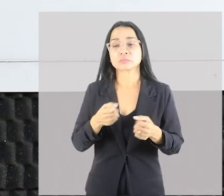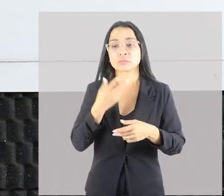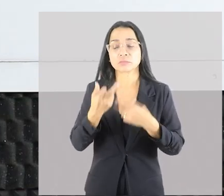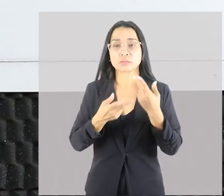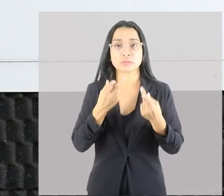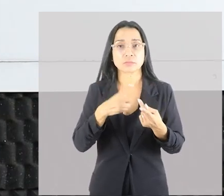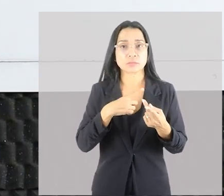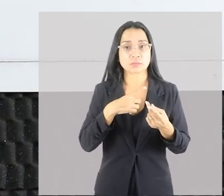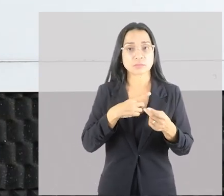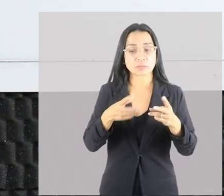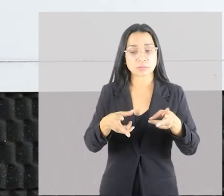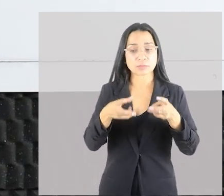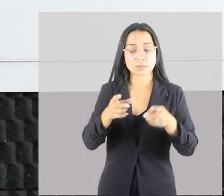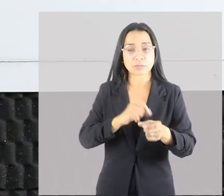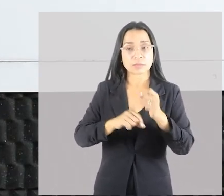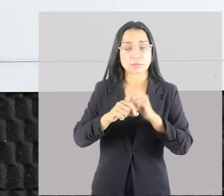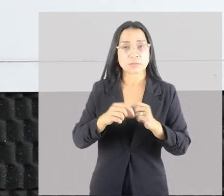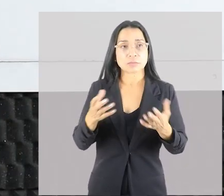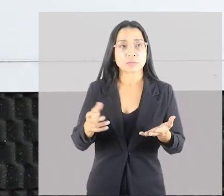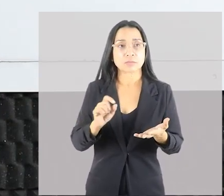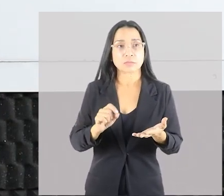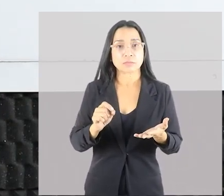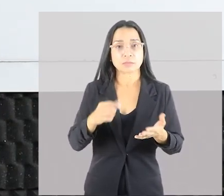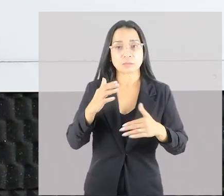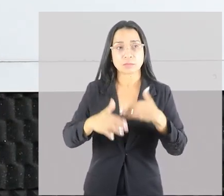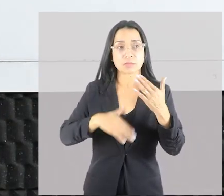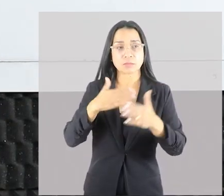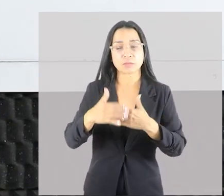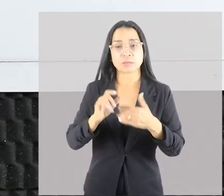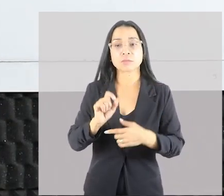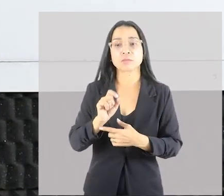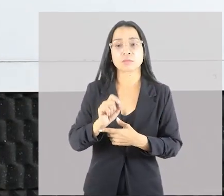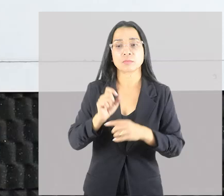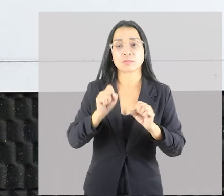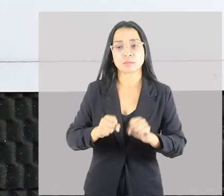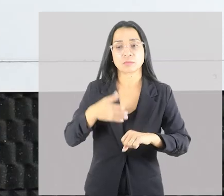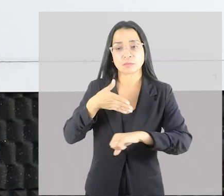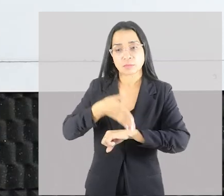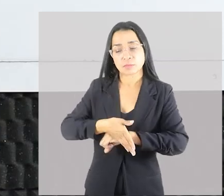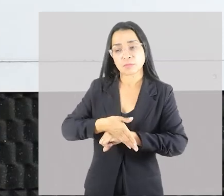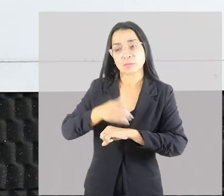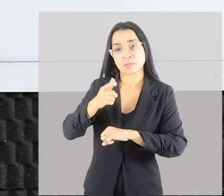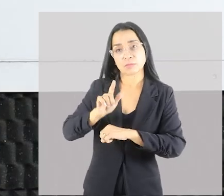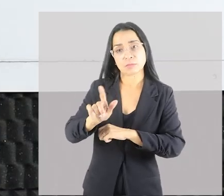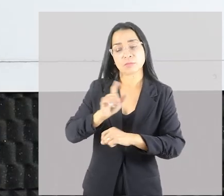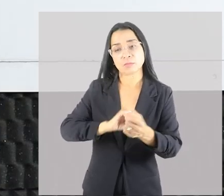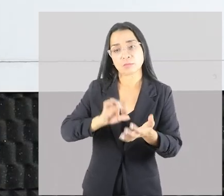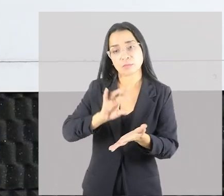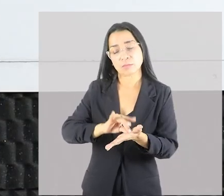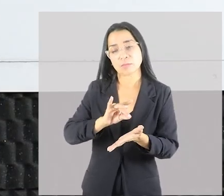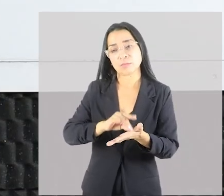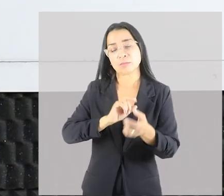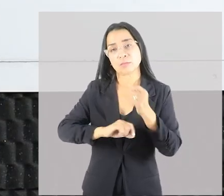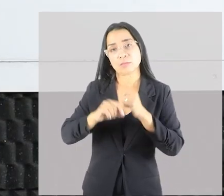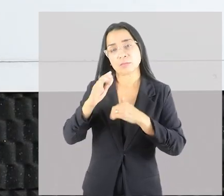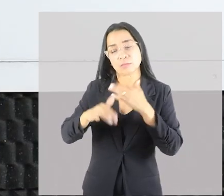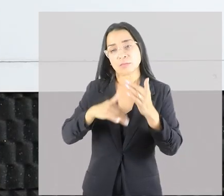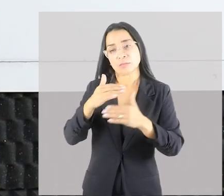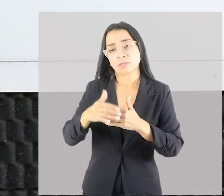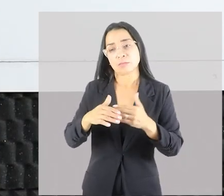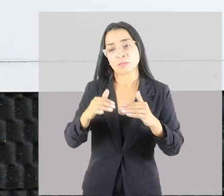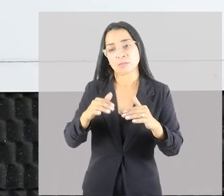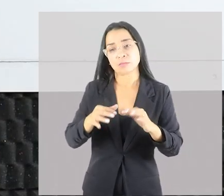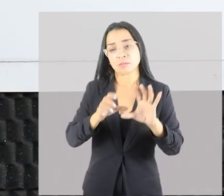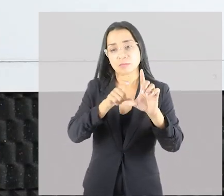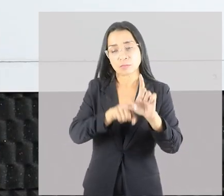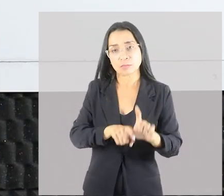falou, você tem percebido, eu acredito, que um processo desse, ele pode entrar em outro, né? Na verdade, um processo, ele depende